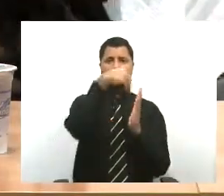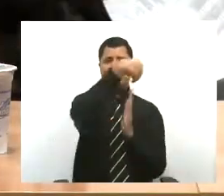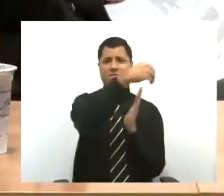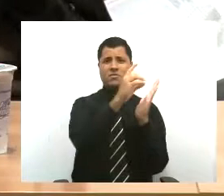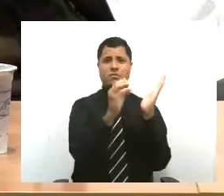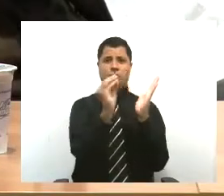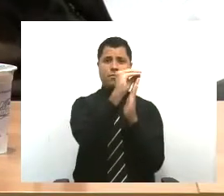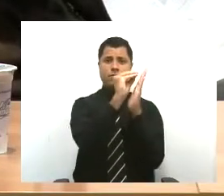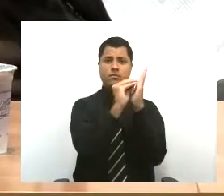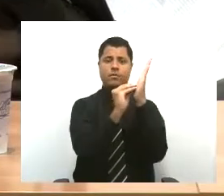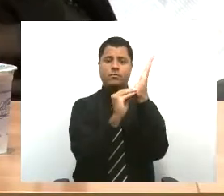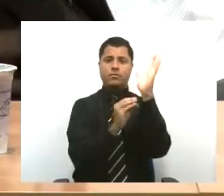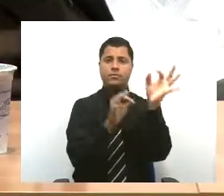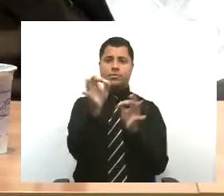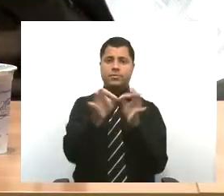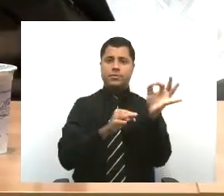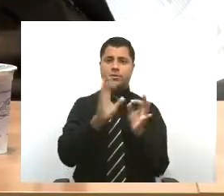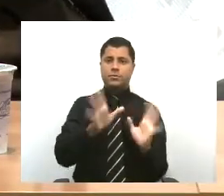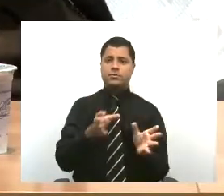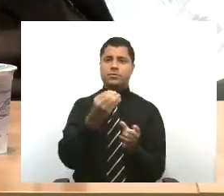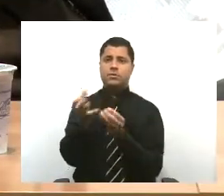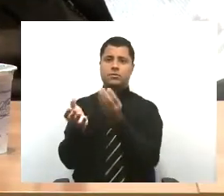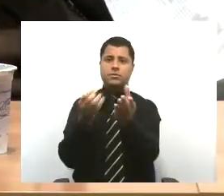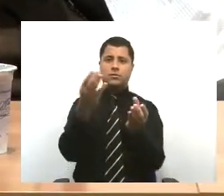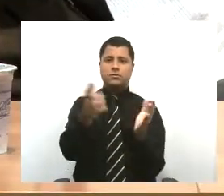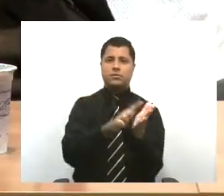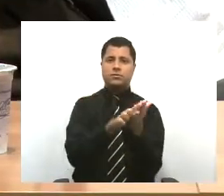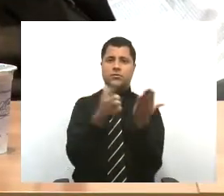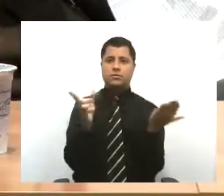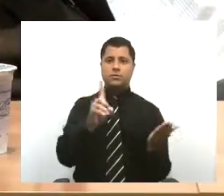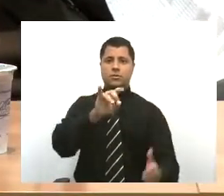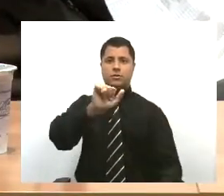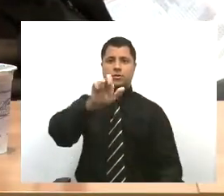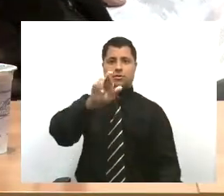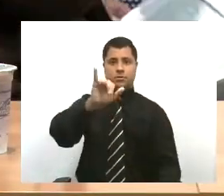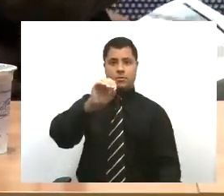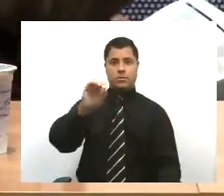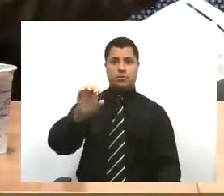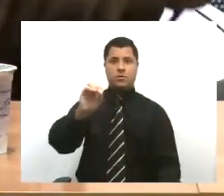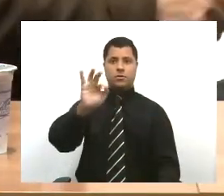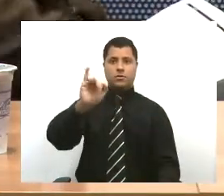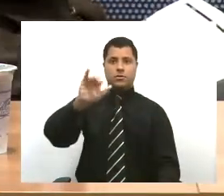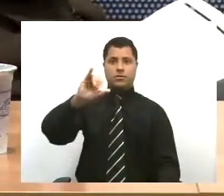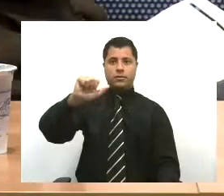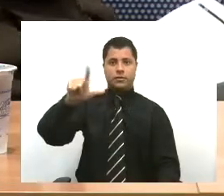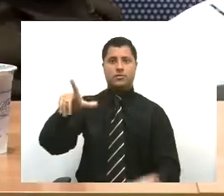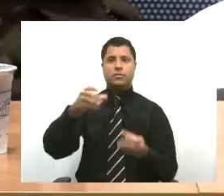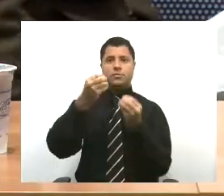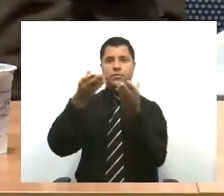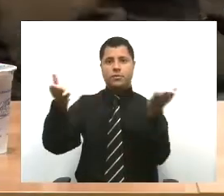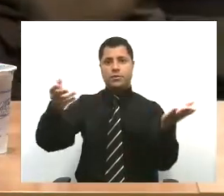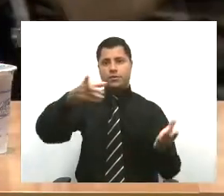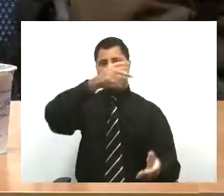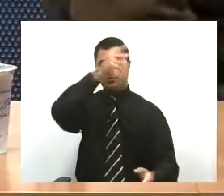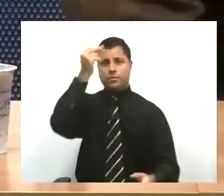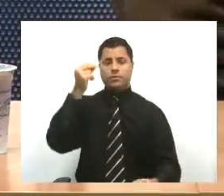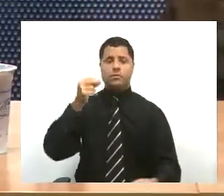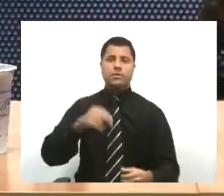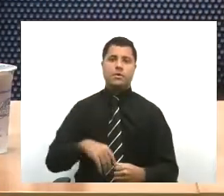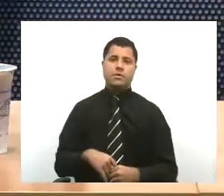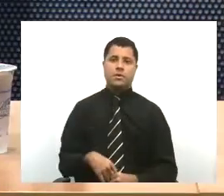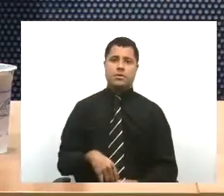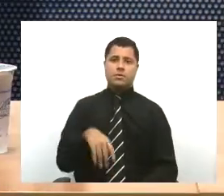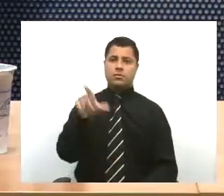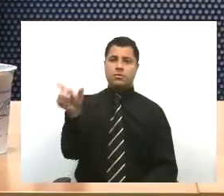públicas já foi distribuído e previamente publicado no Diário Oficial do Município. Cada secretário convocado terá um prazo máximo de